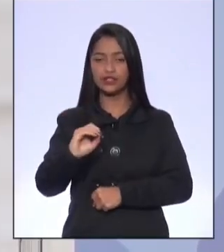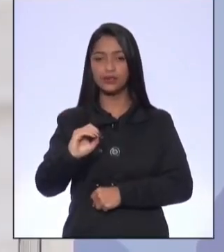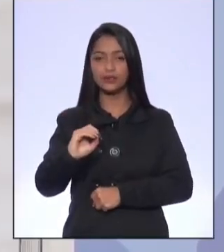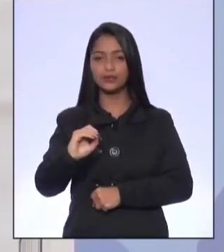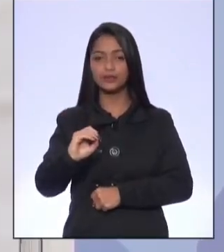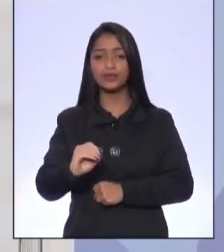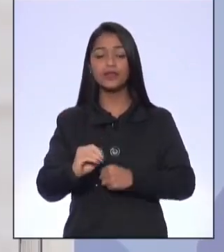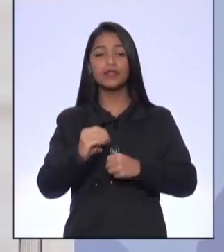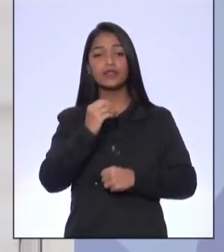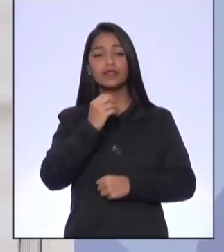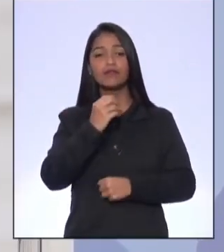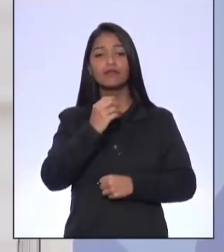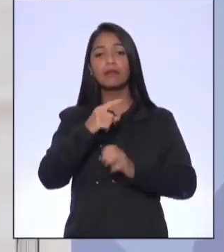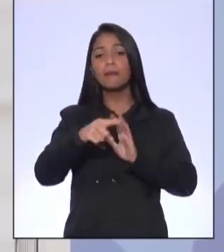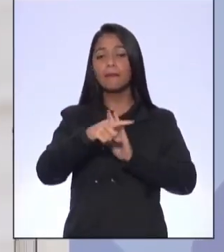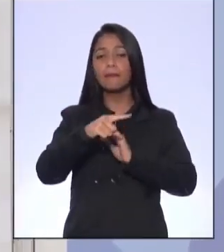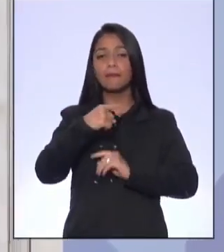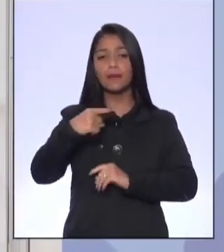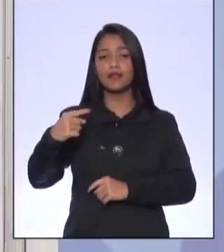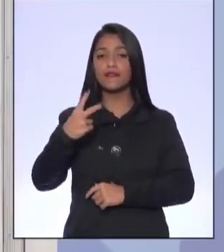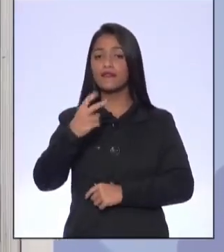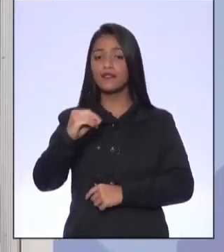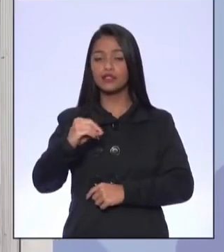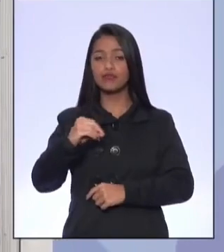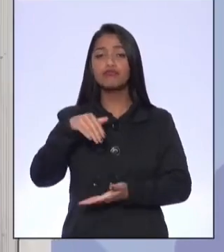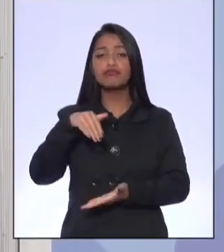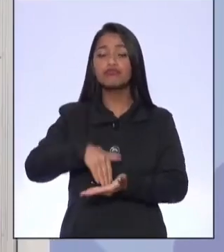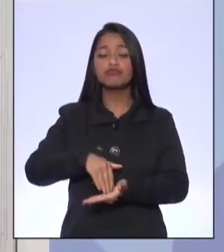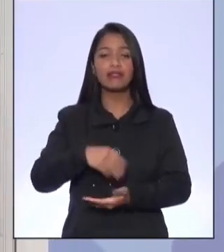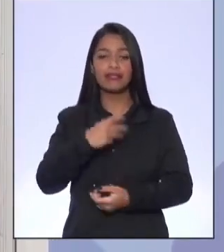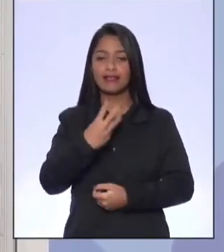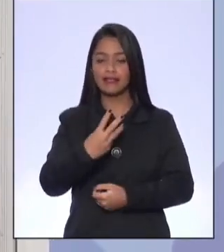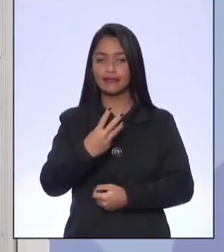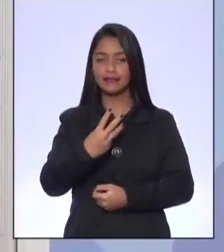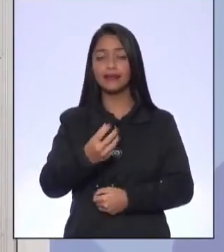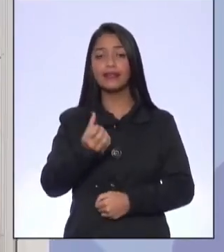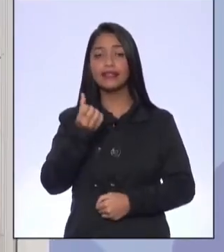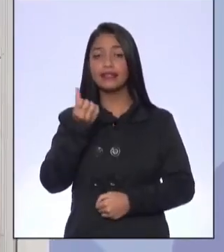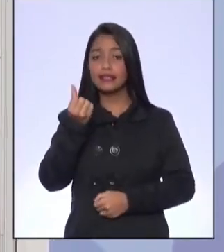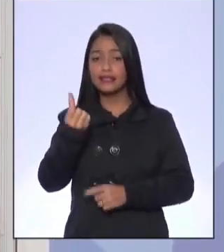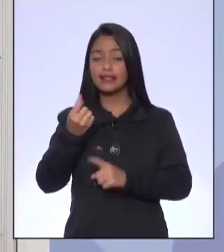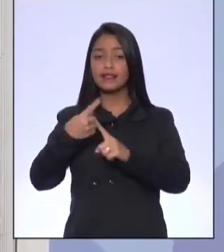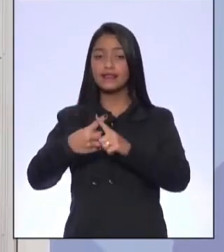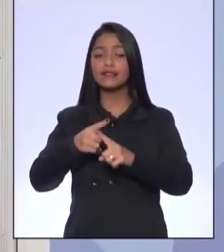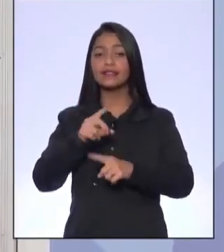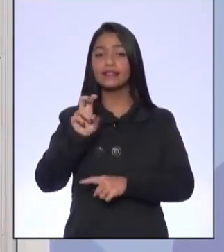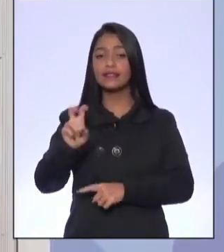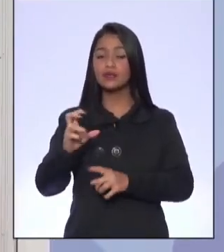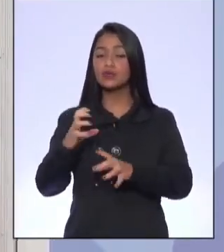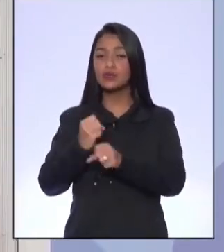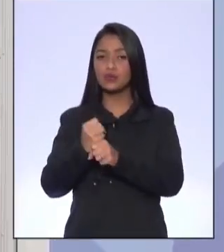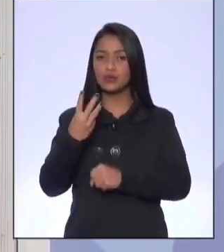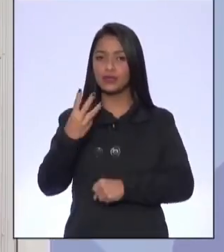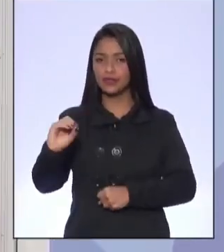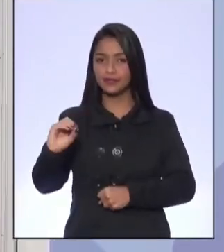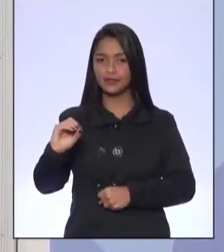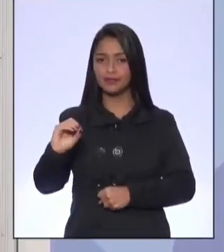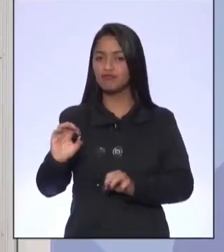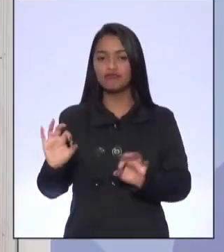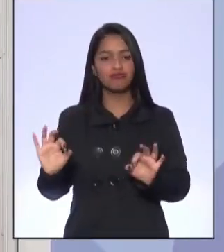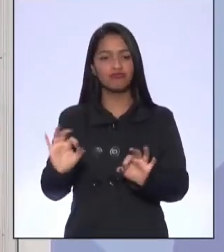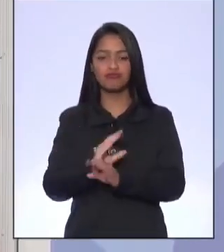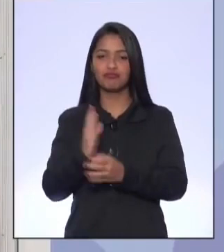Resta 3. Desce o zero. 6 vezes 5 dá 30. Fechou,